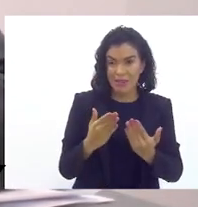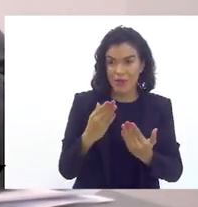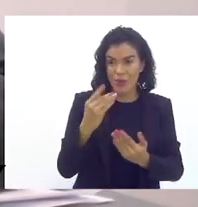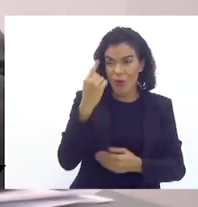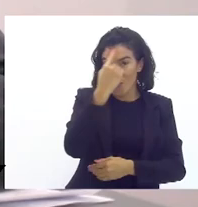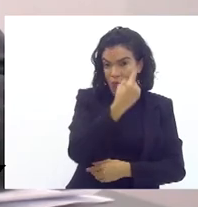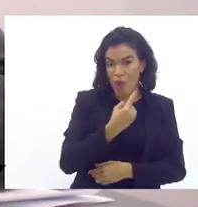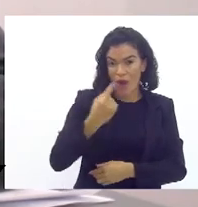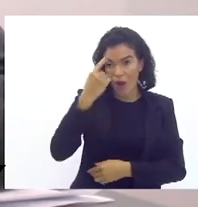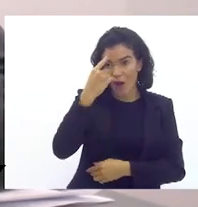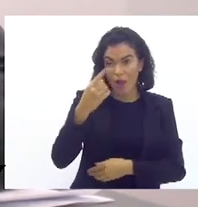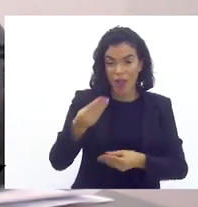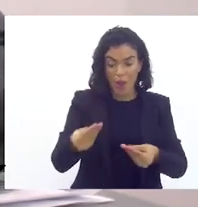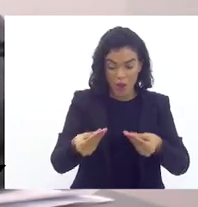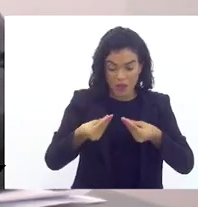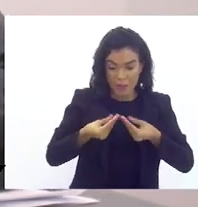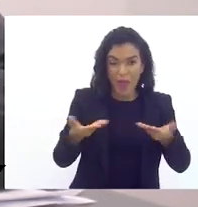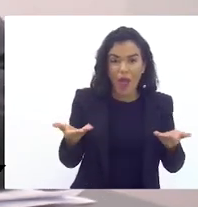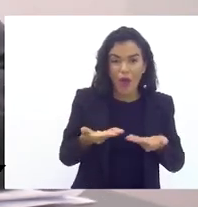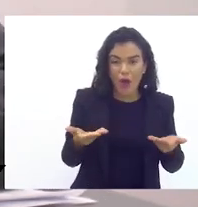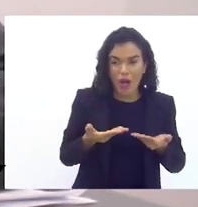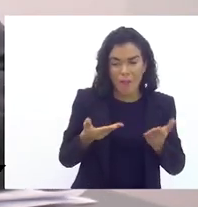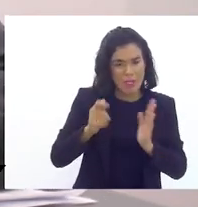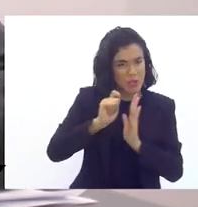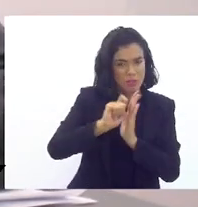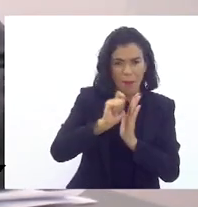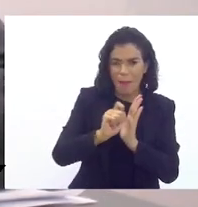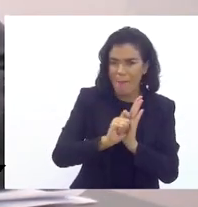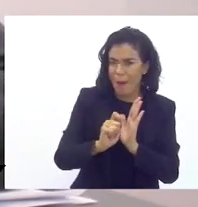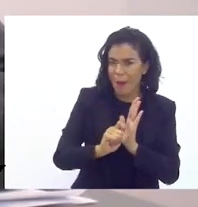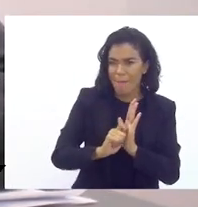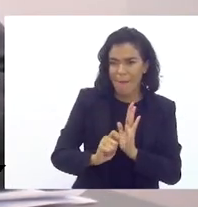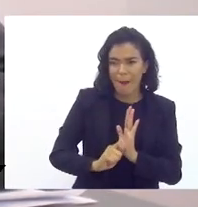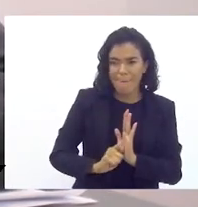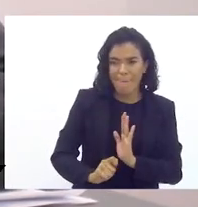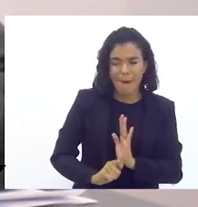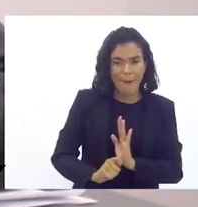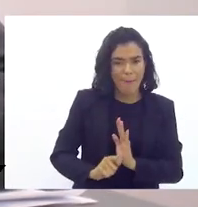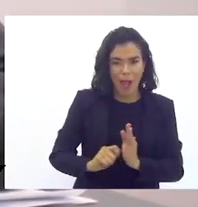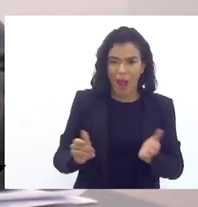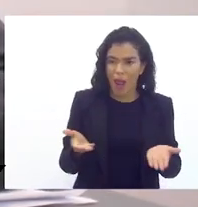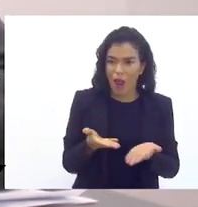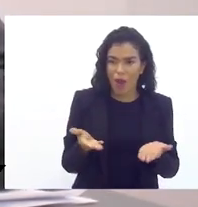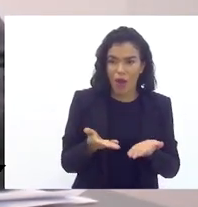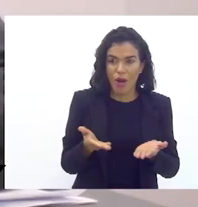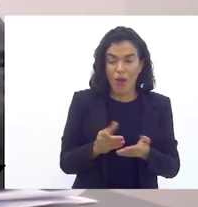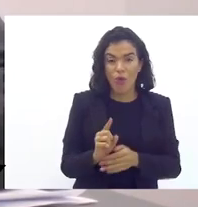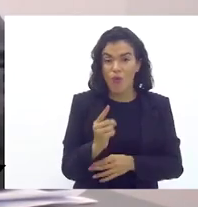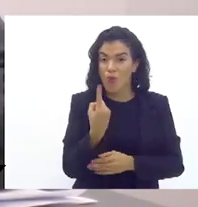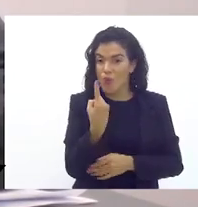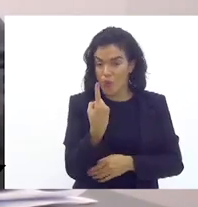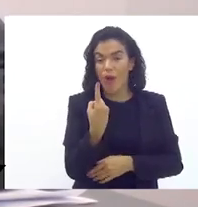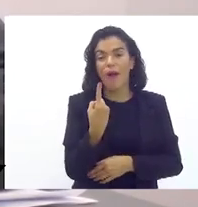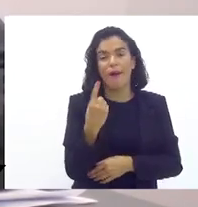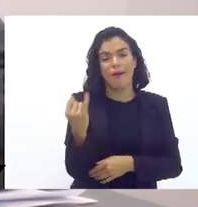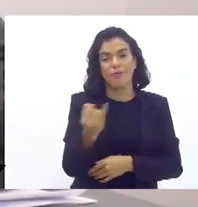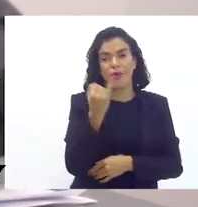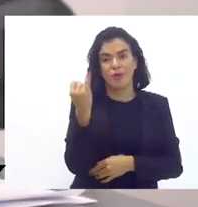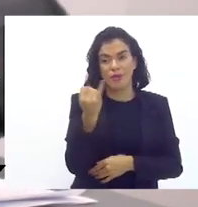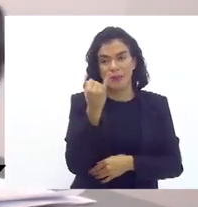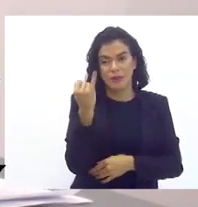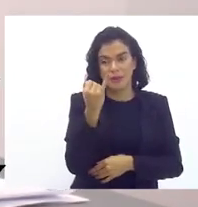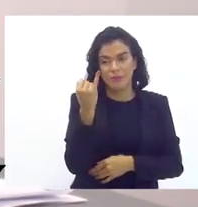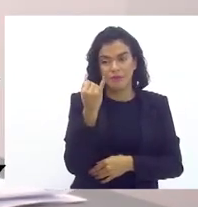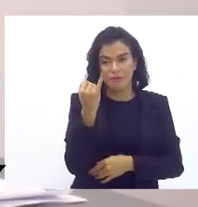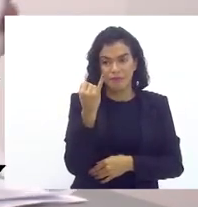pouco mais de três minutos que eu recebi agora mas eu já fiz várias anotações aqui várias anotações né E uma delas é importante né